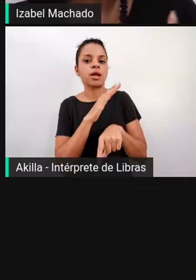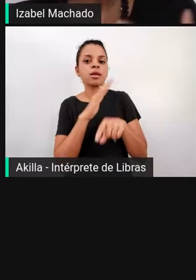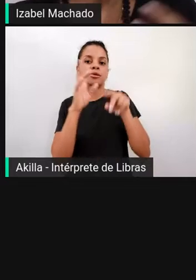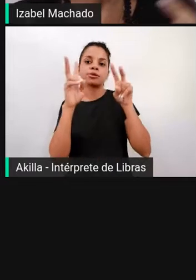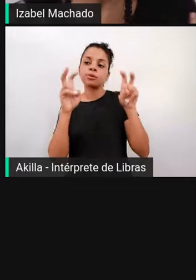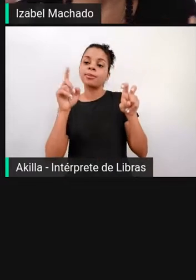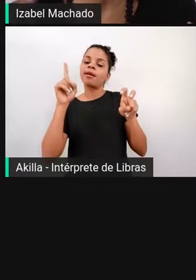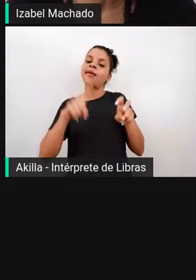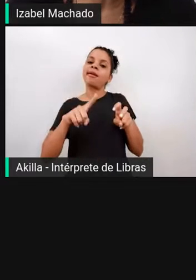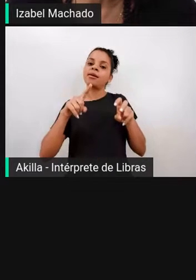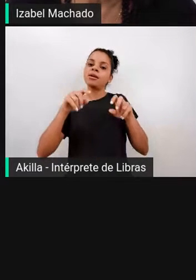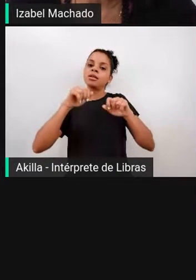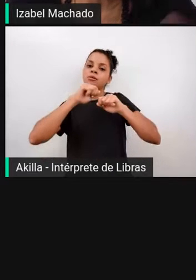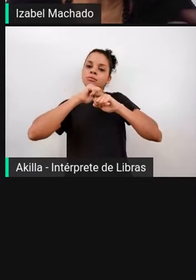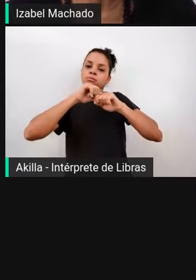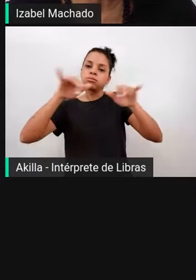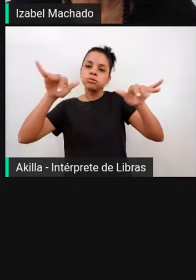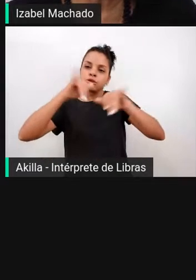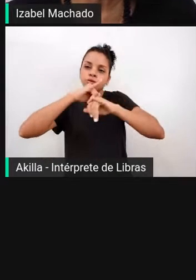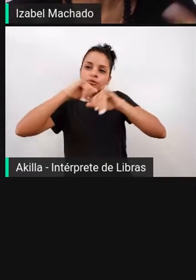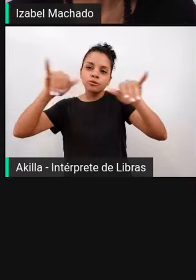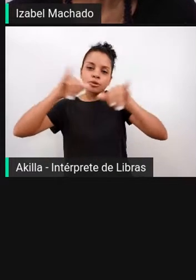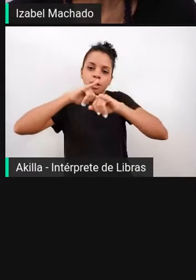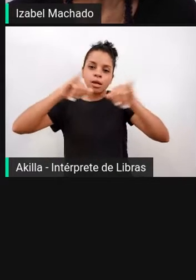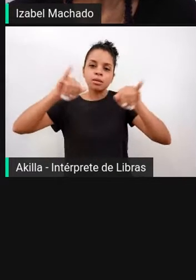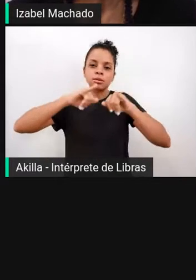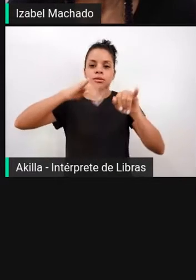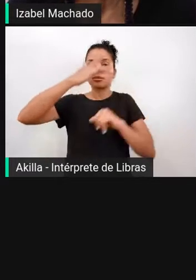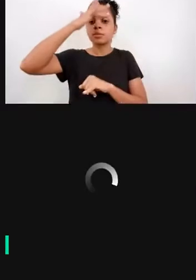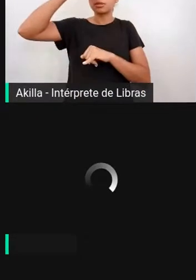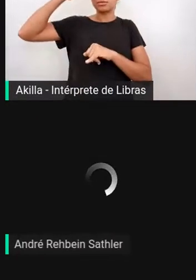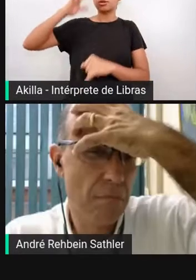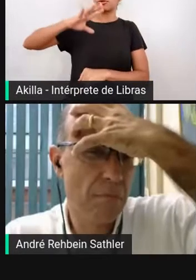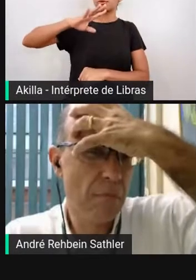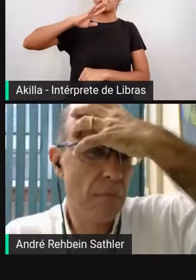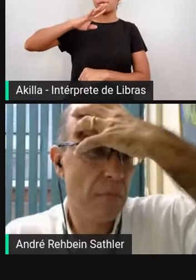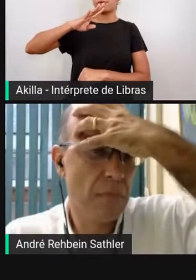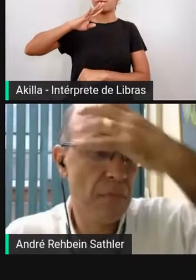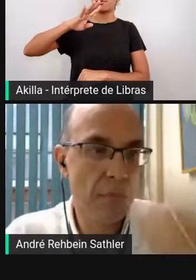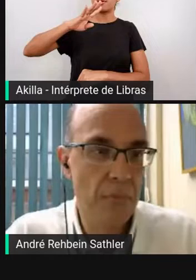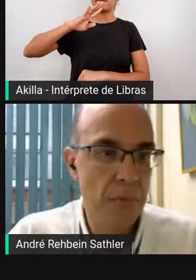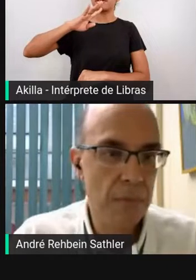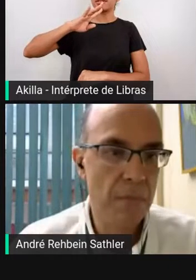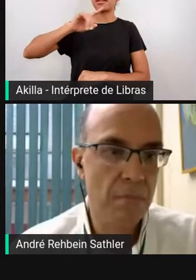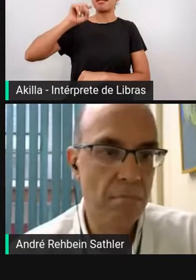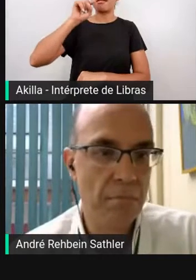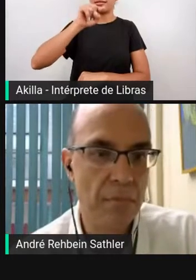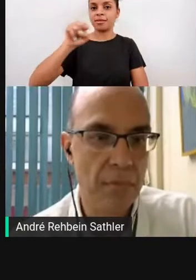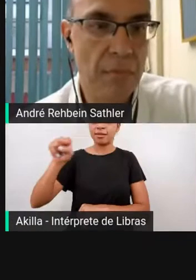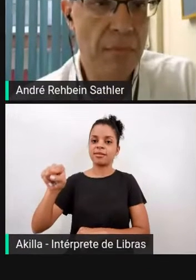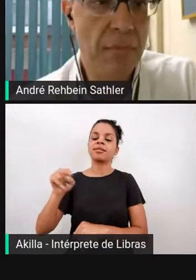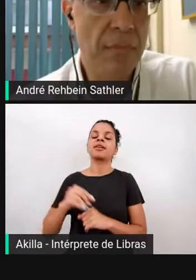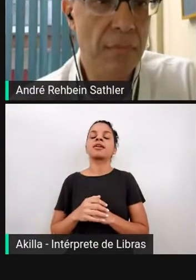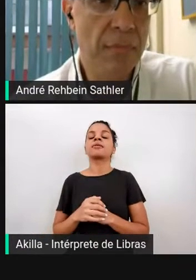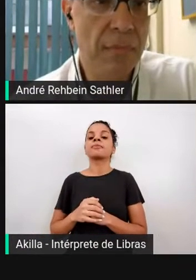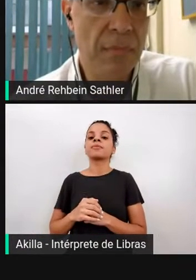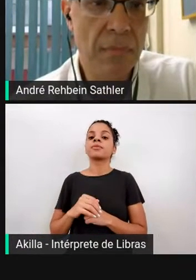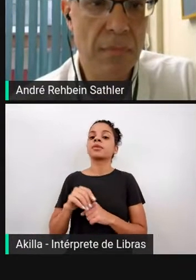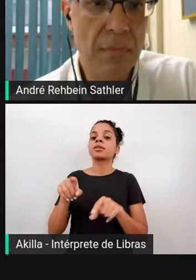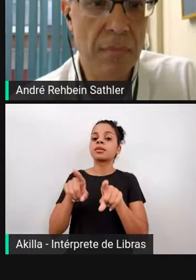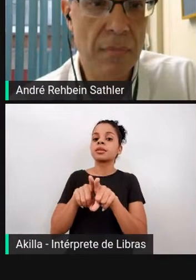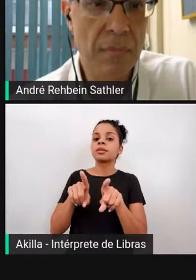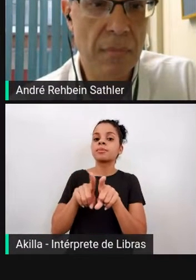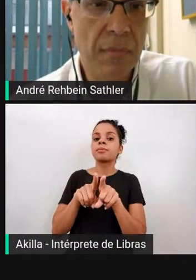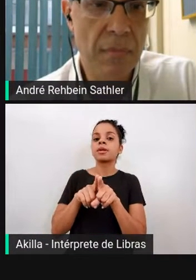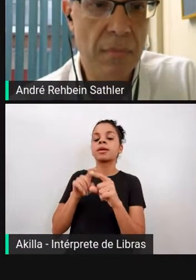divulgação dos canais, para que as pessoas utilizem e encaminhem de forma mais correta as checagens, e